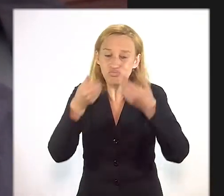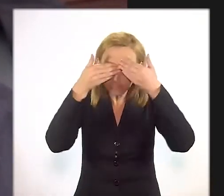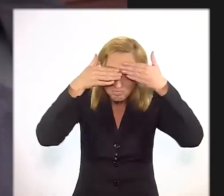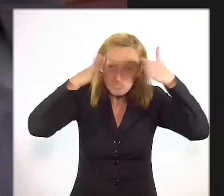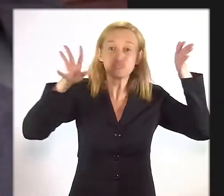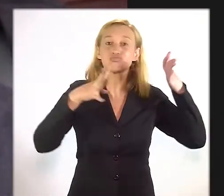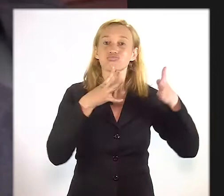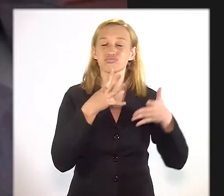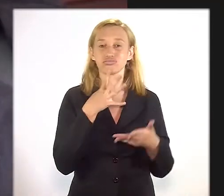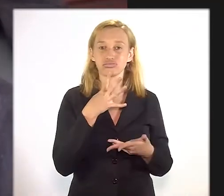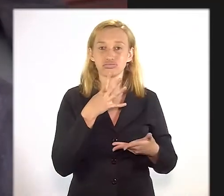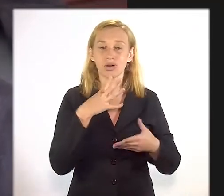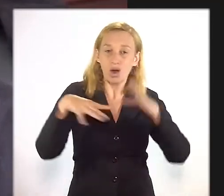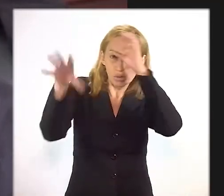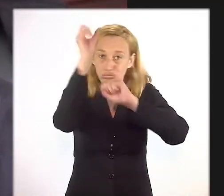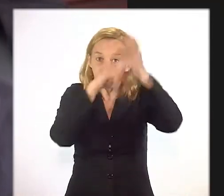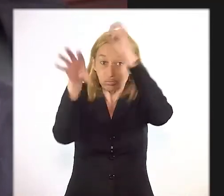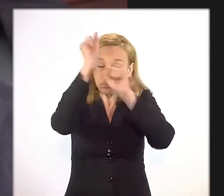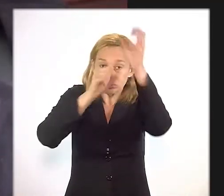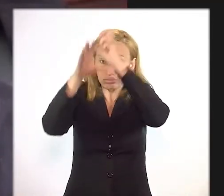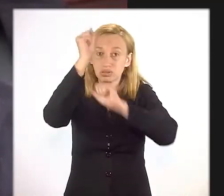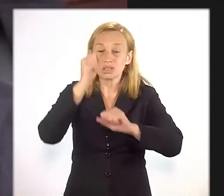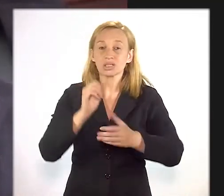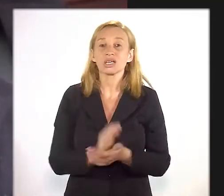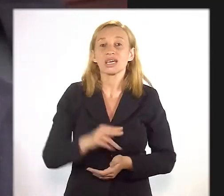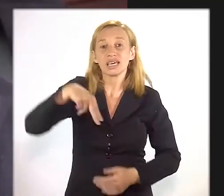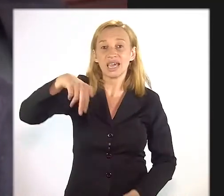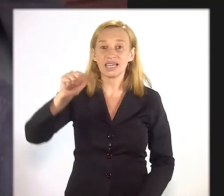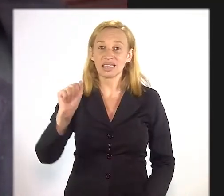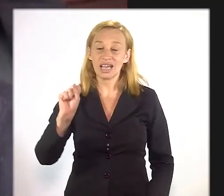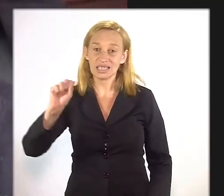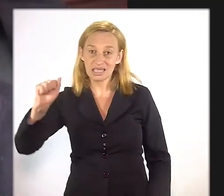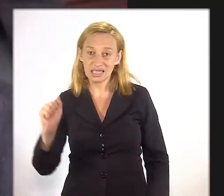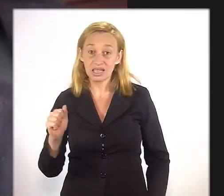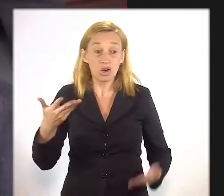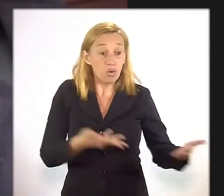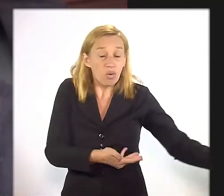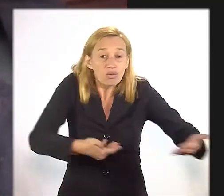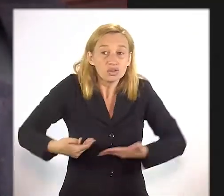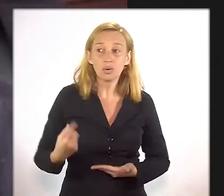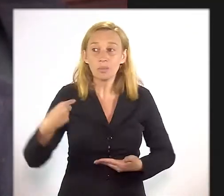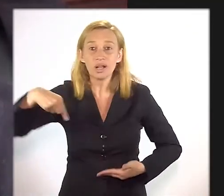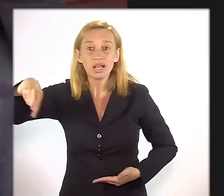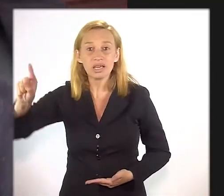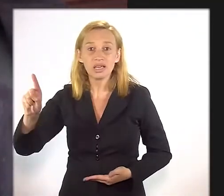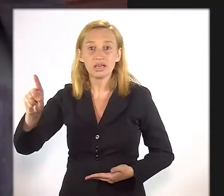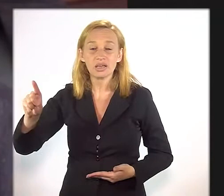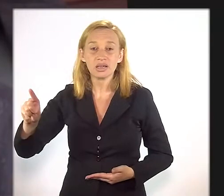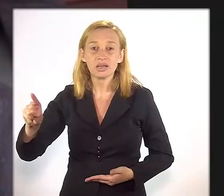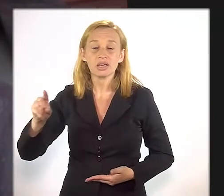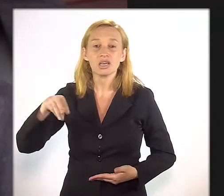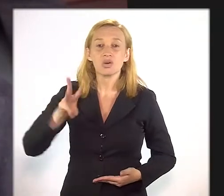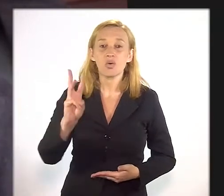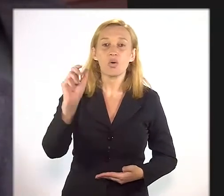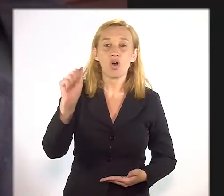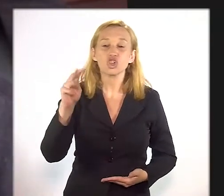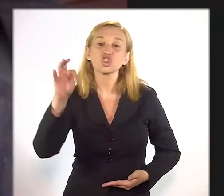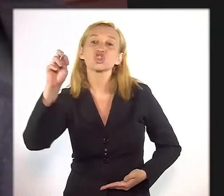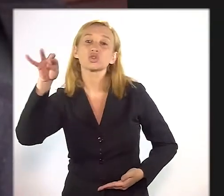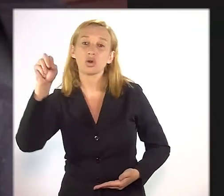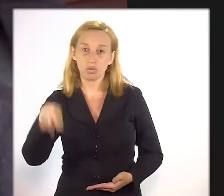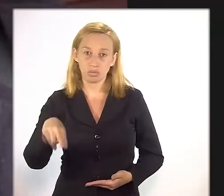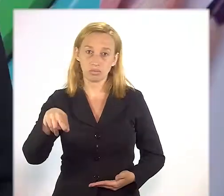tanto conhecimento, tanta evidência de aprendizagem, que a NASA a convidou. Ela foi para Washington. Aos